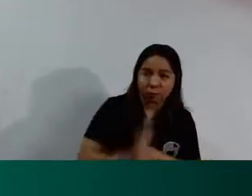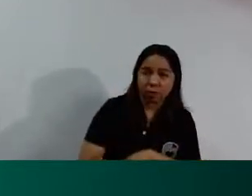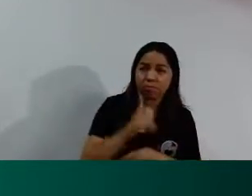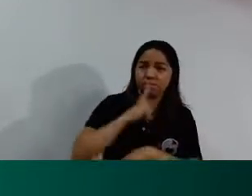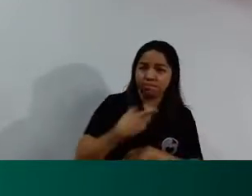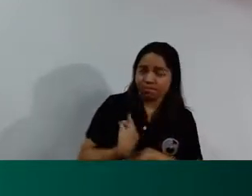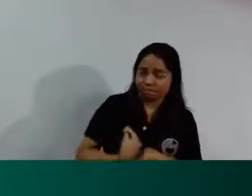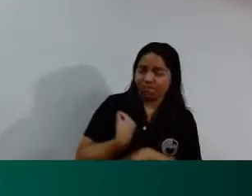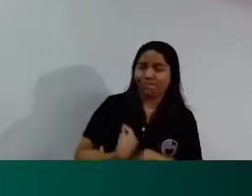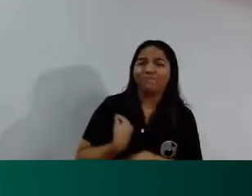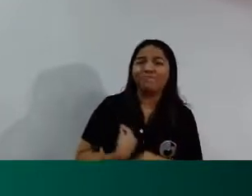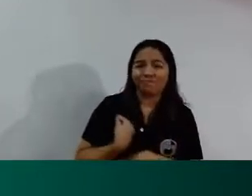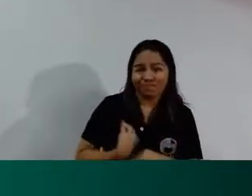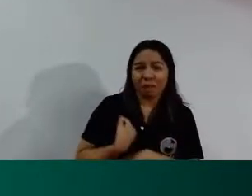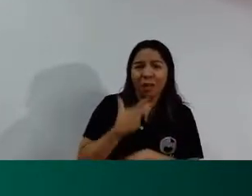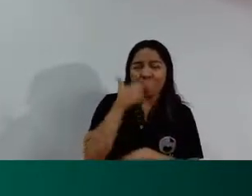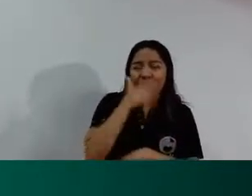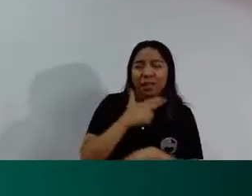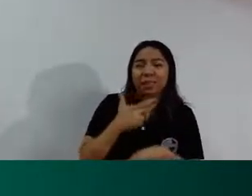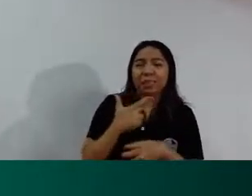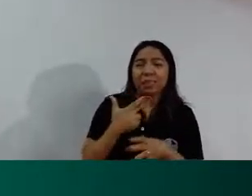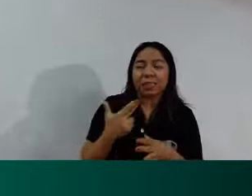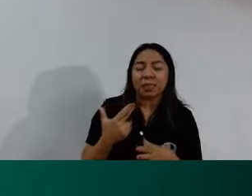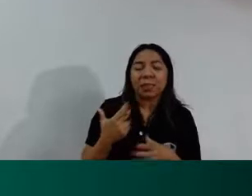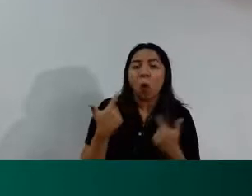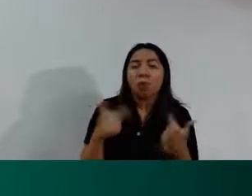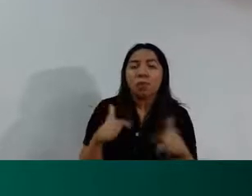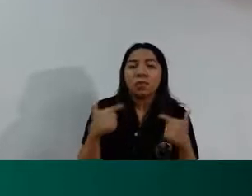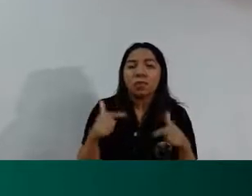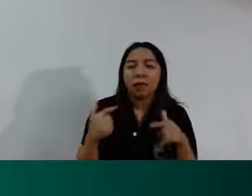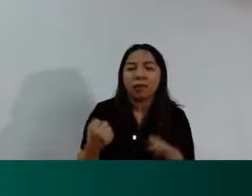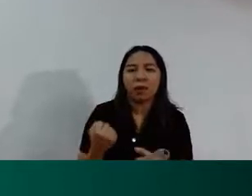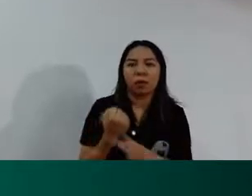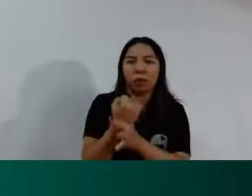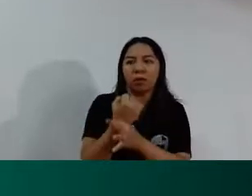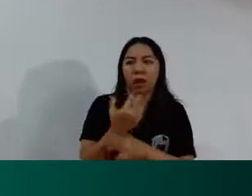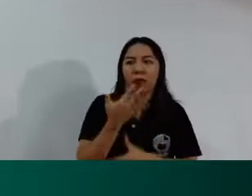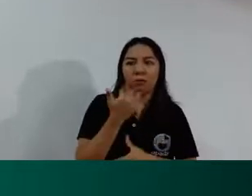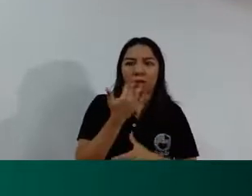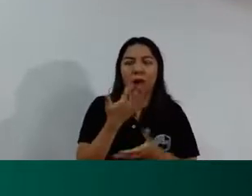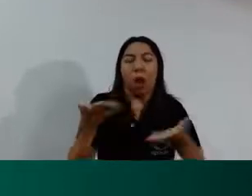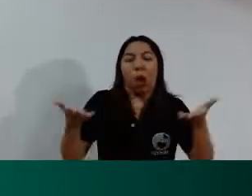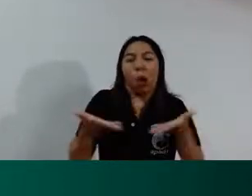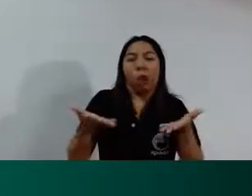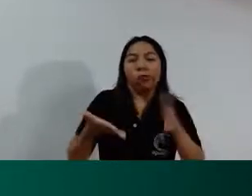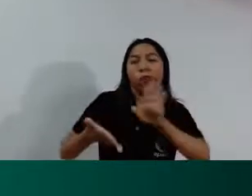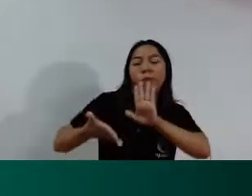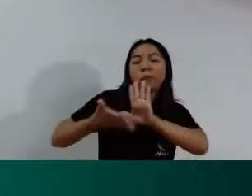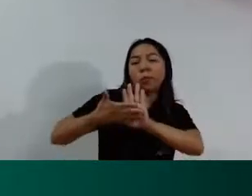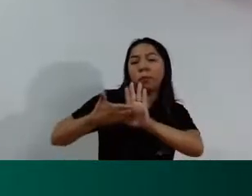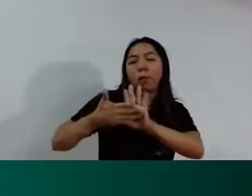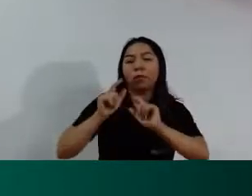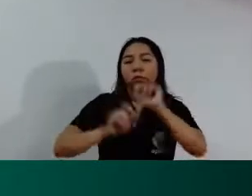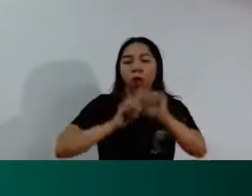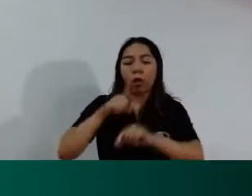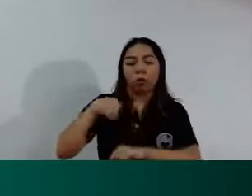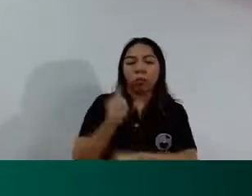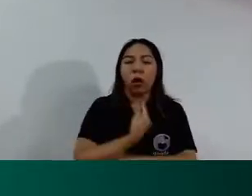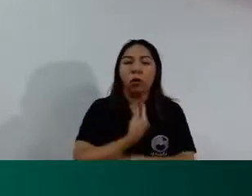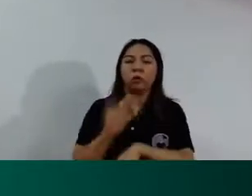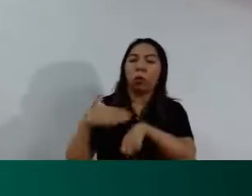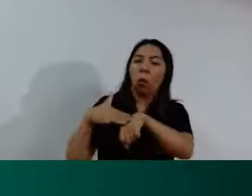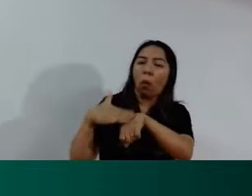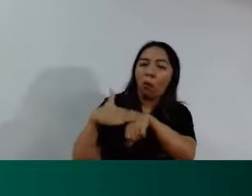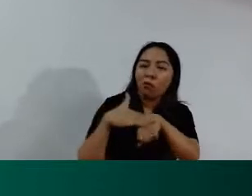vivem em situação de insegurança alimentar e hoje a proposta é que a gente possa debater uma